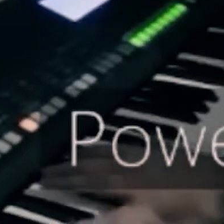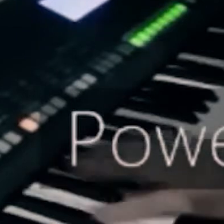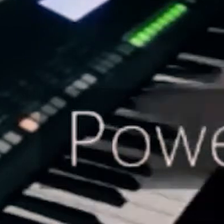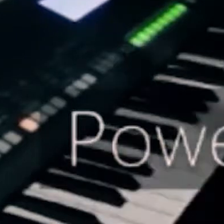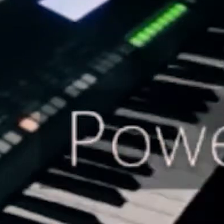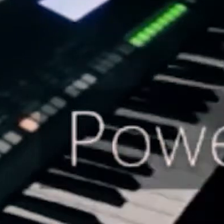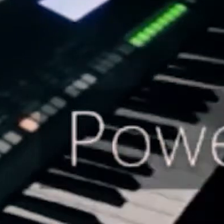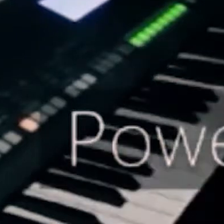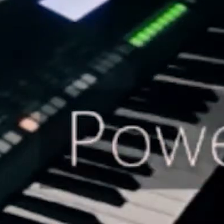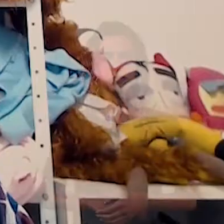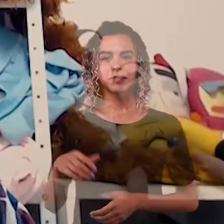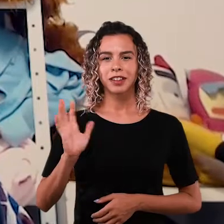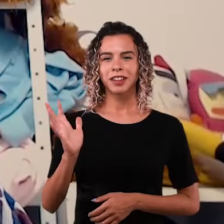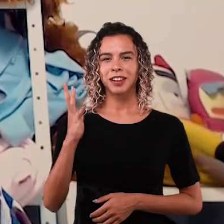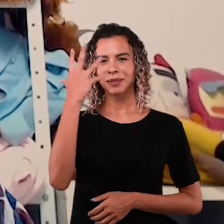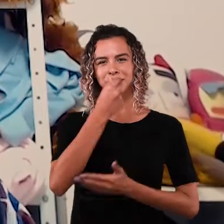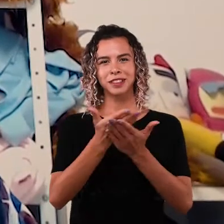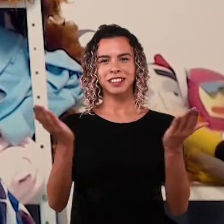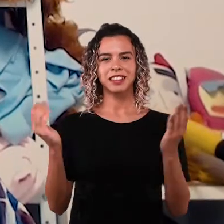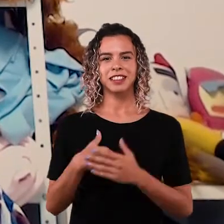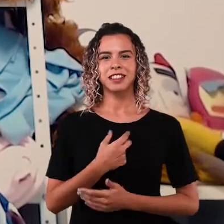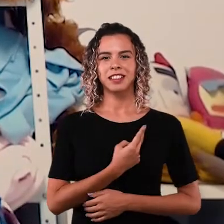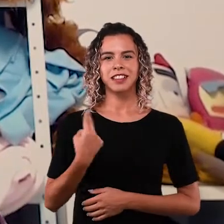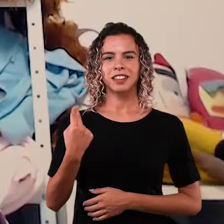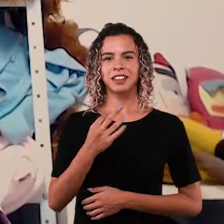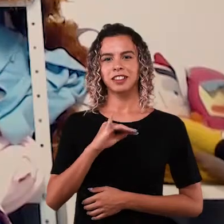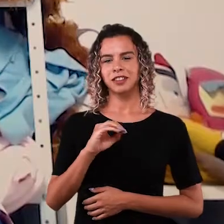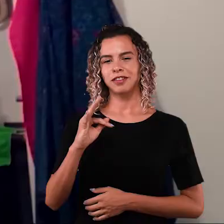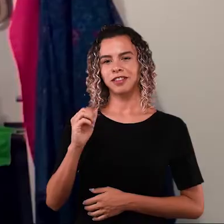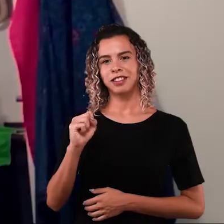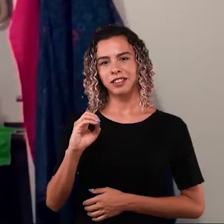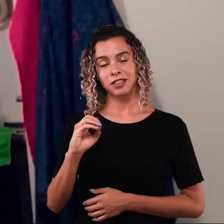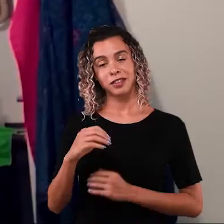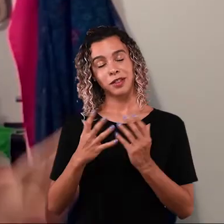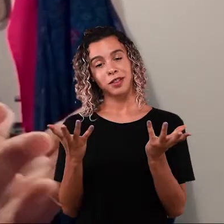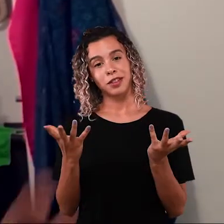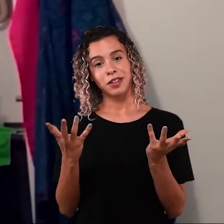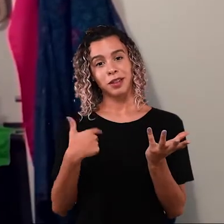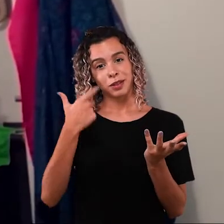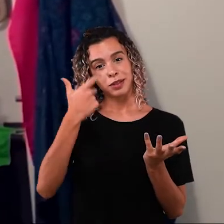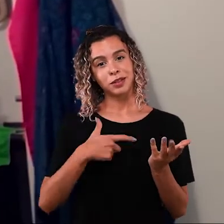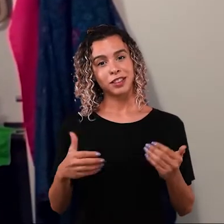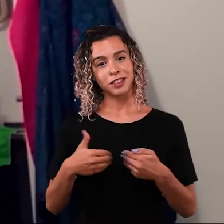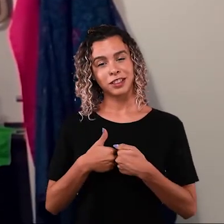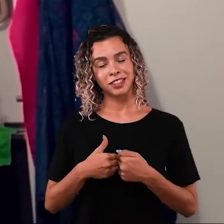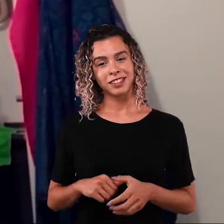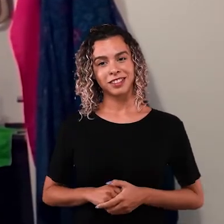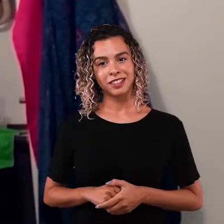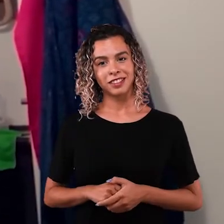óculos. Fábio Souza, tio Fazo. Olá, gente bonita, aqui quem fala é o tio Fazo e ora bolas, eu sou